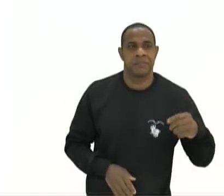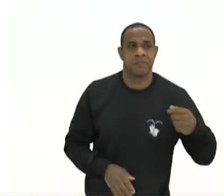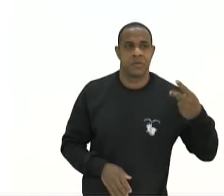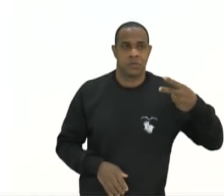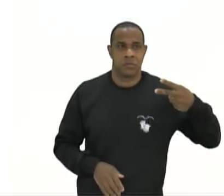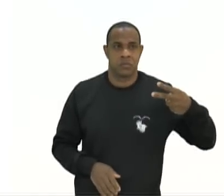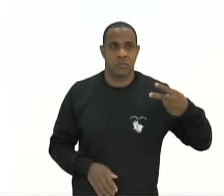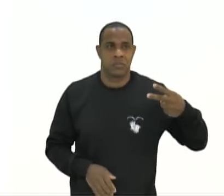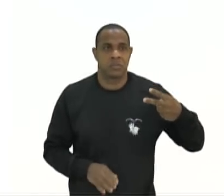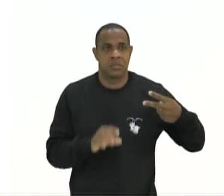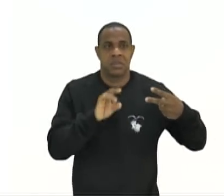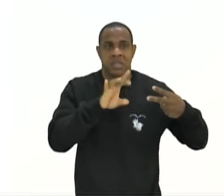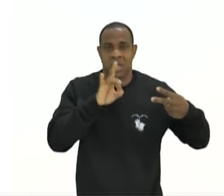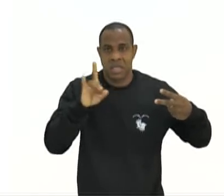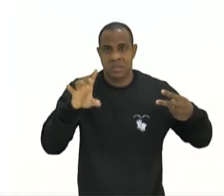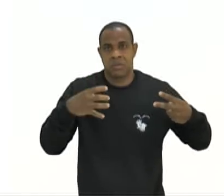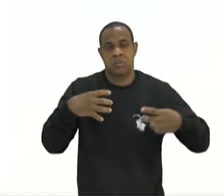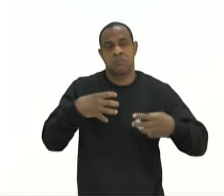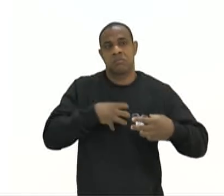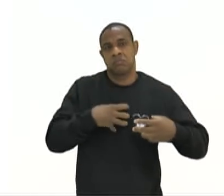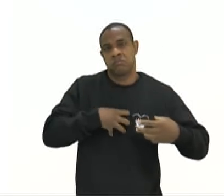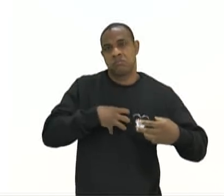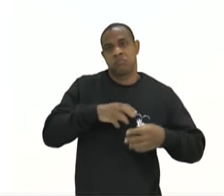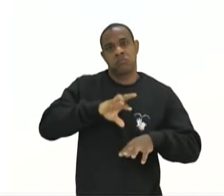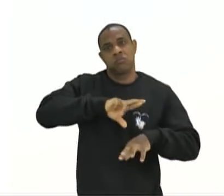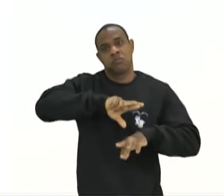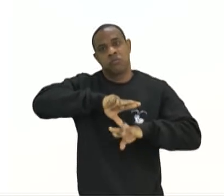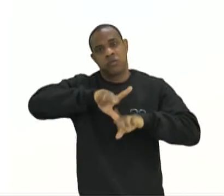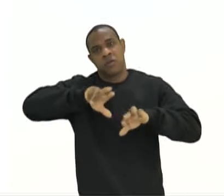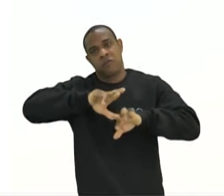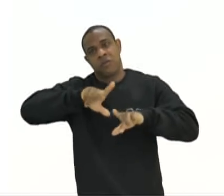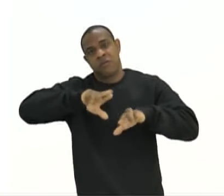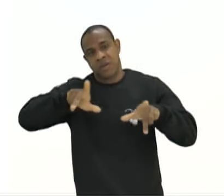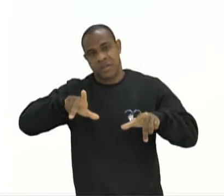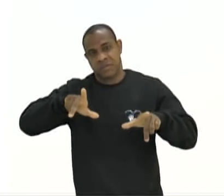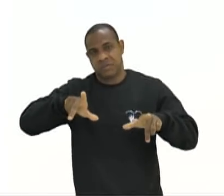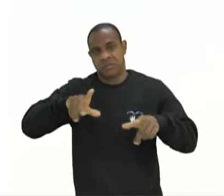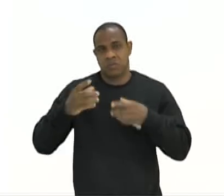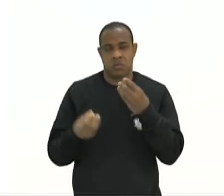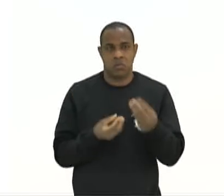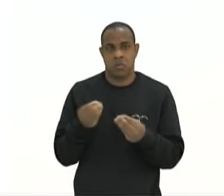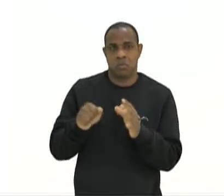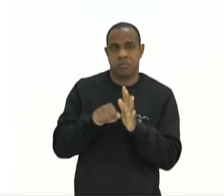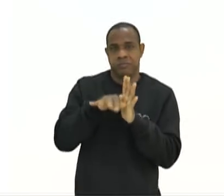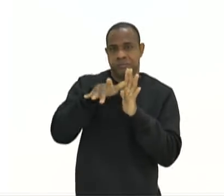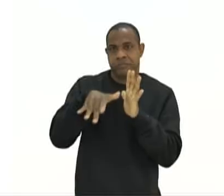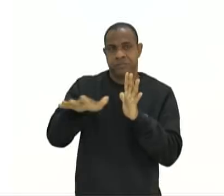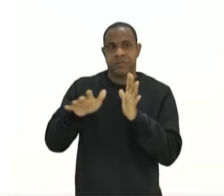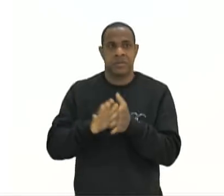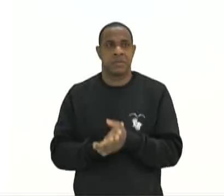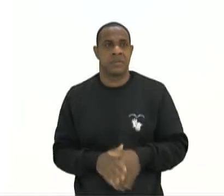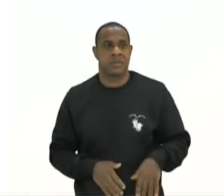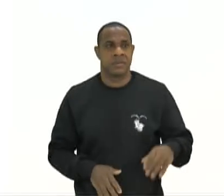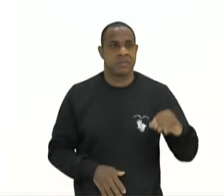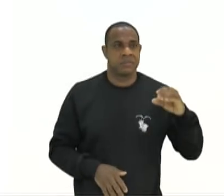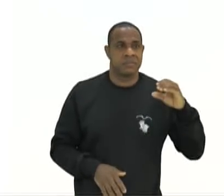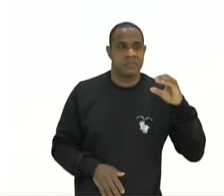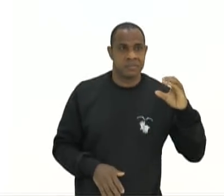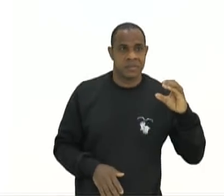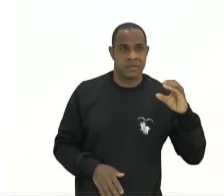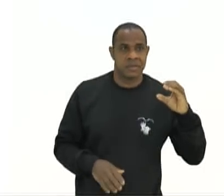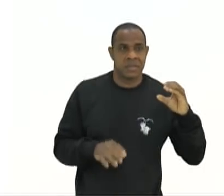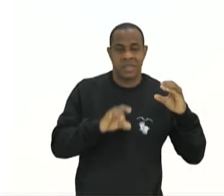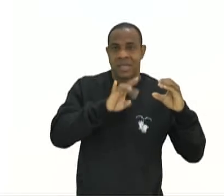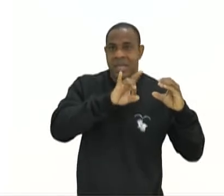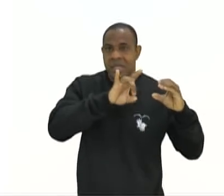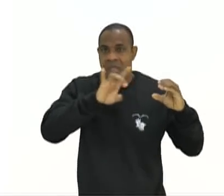fonte. Na terceira, as ondas têm o mesmo comprimento de onda a cada frente de onda. Então, um tempinho para vocês pensarem